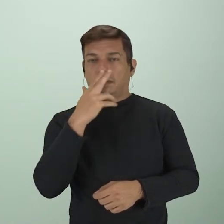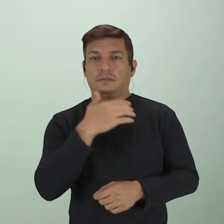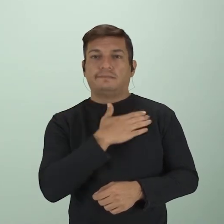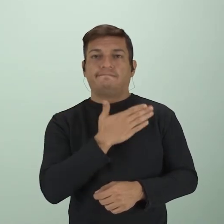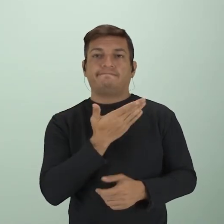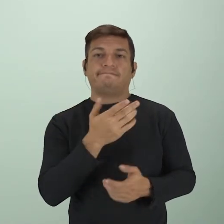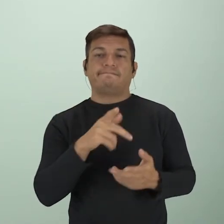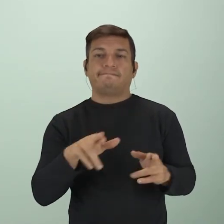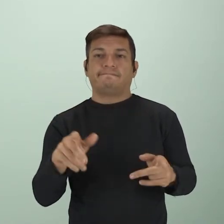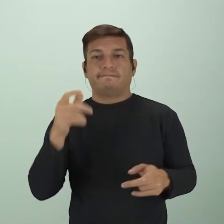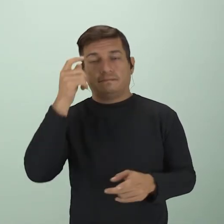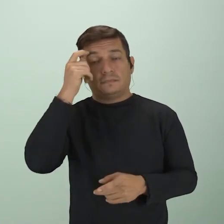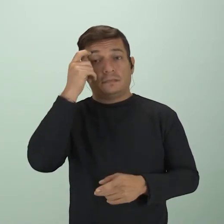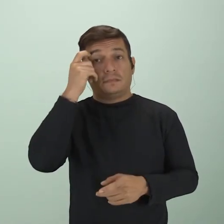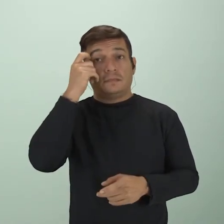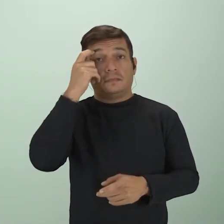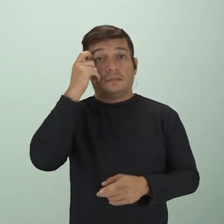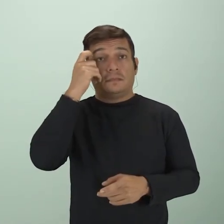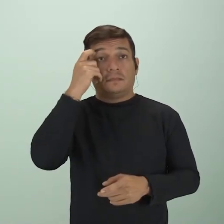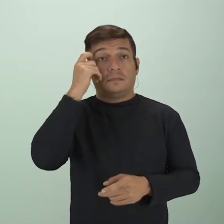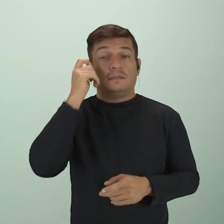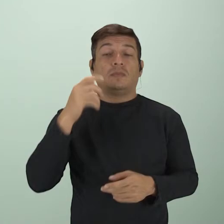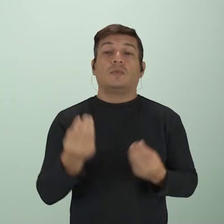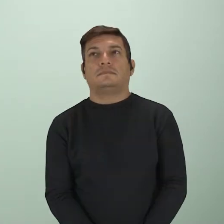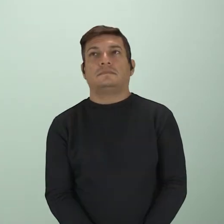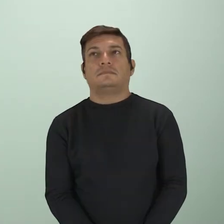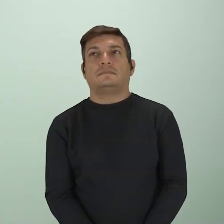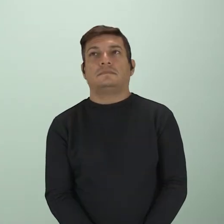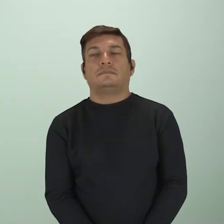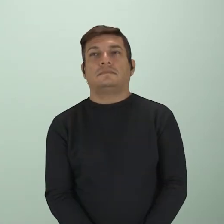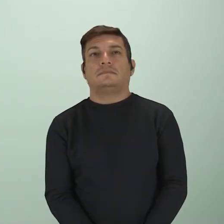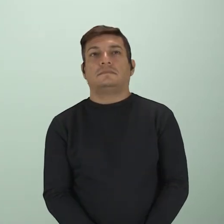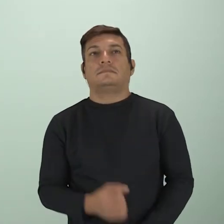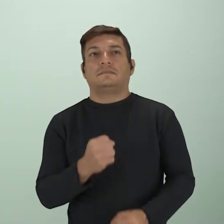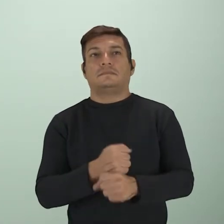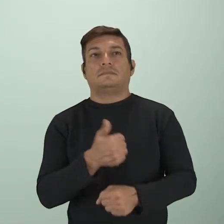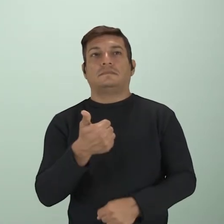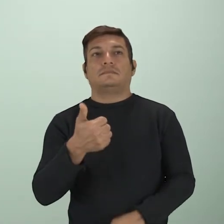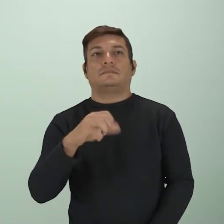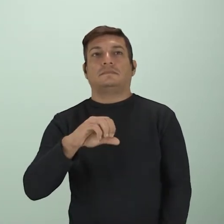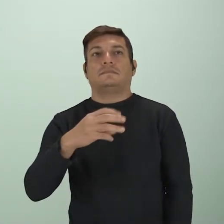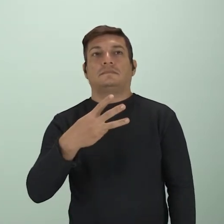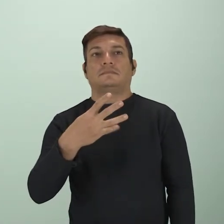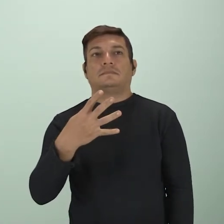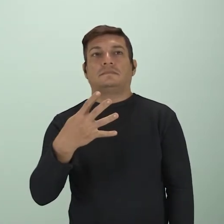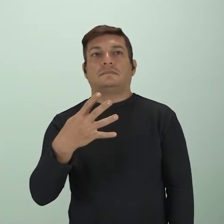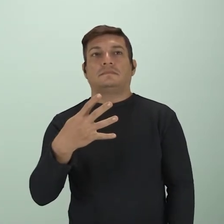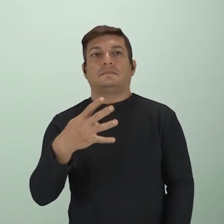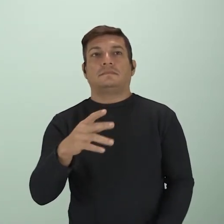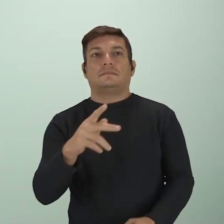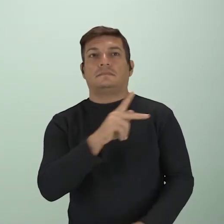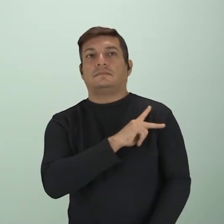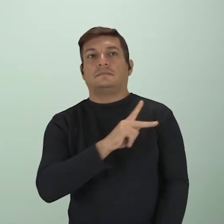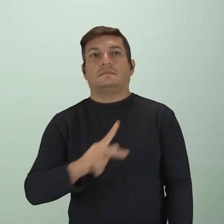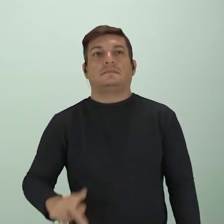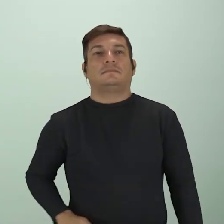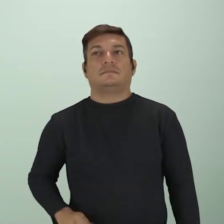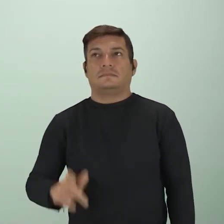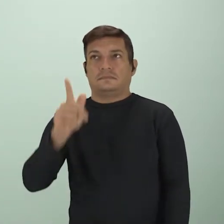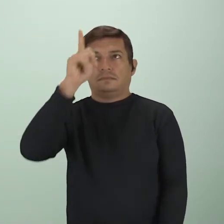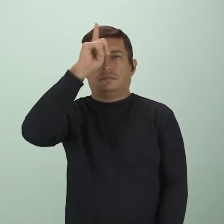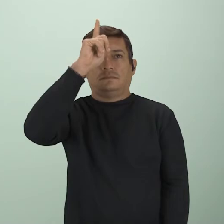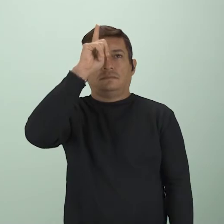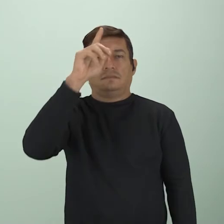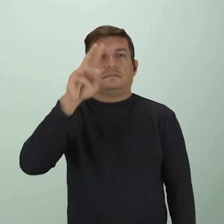essa é diferente. Agora, como foi a escalada, então, de Hitler? Né? Em 1934, né, o presidente da Alemanha